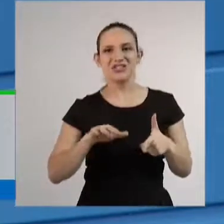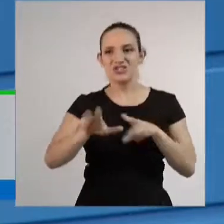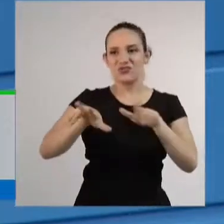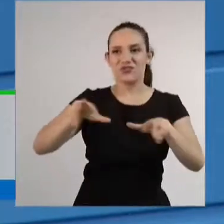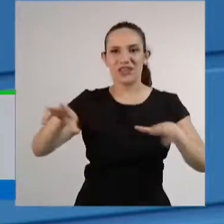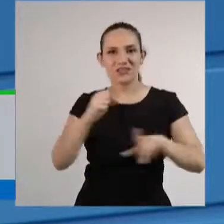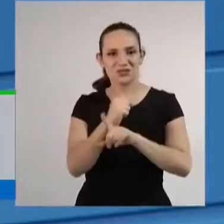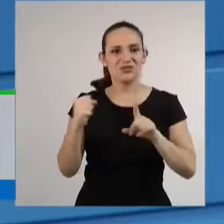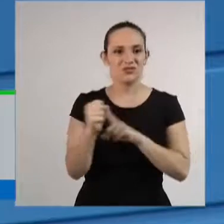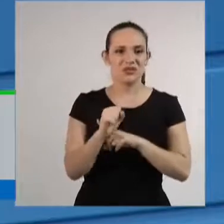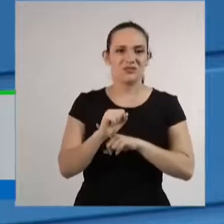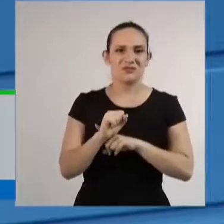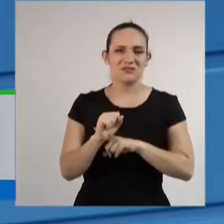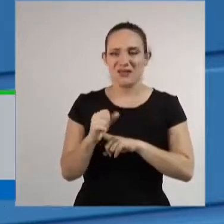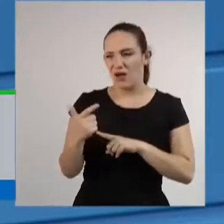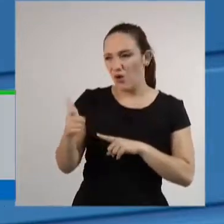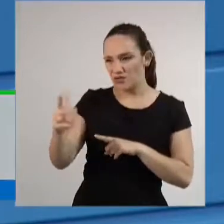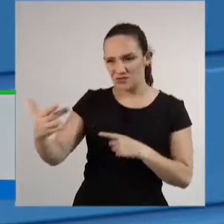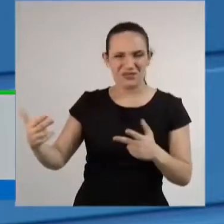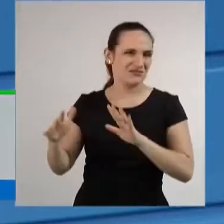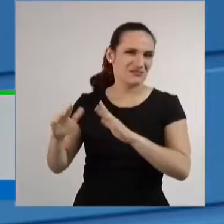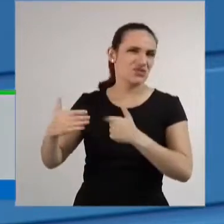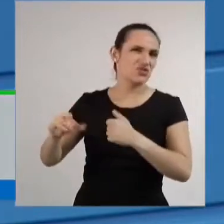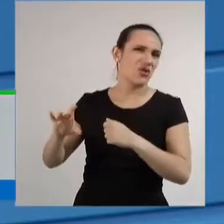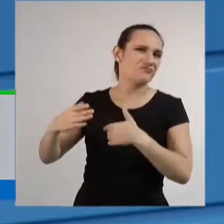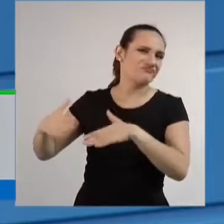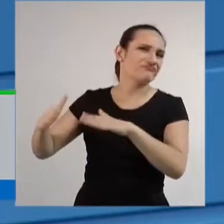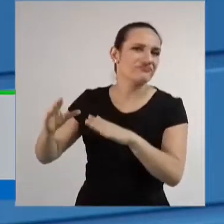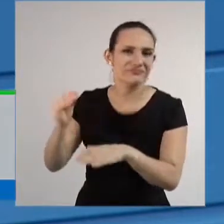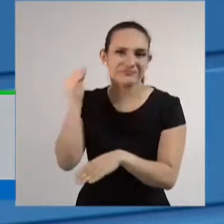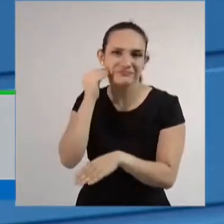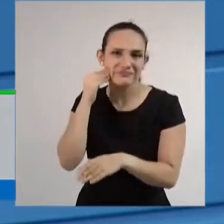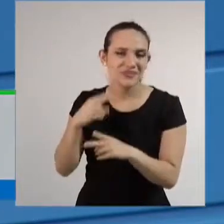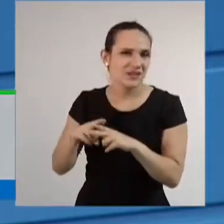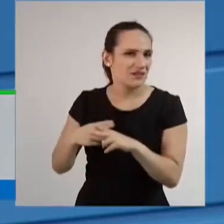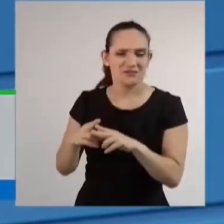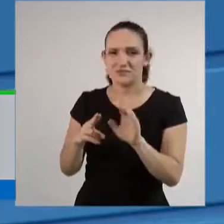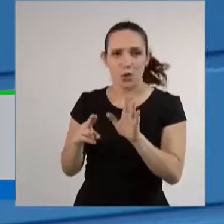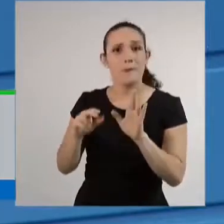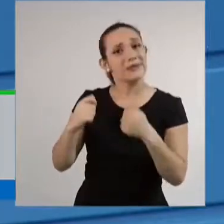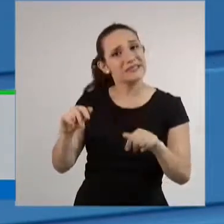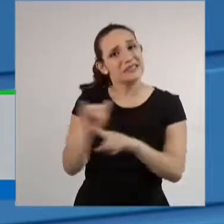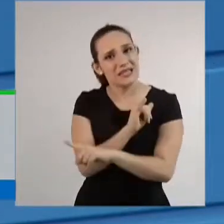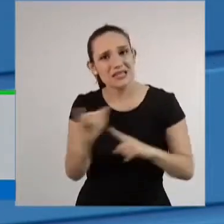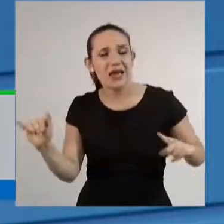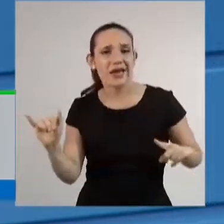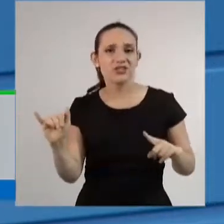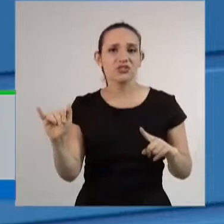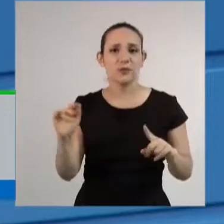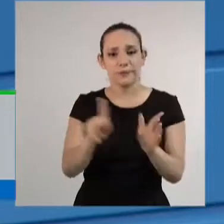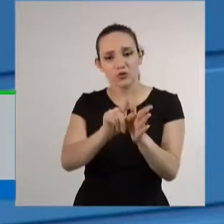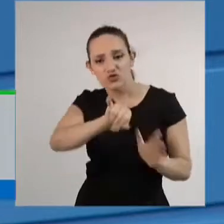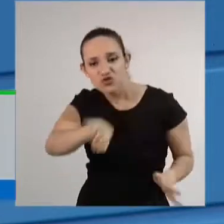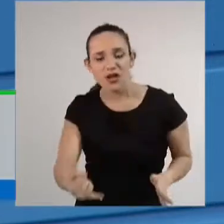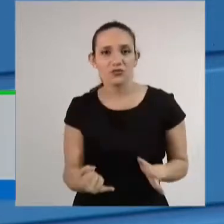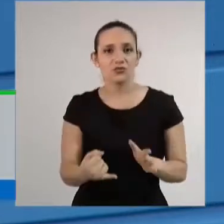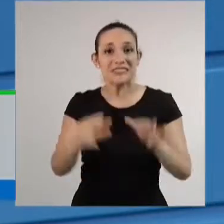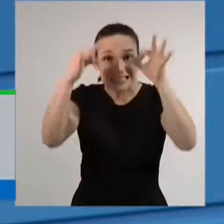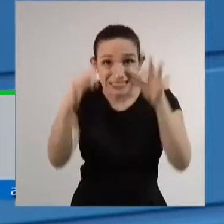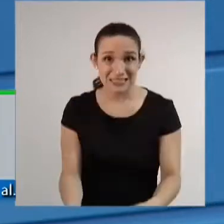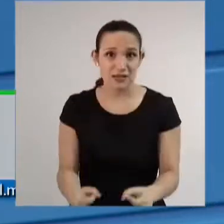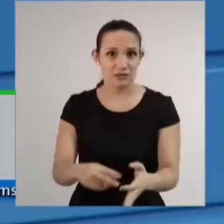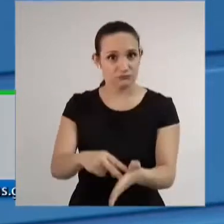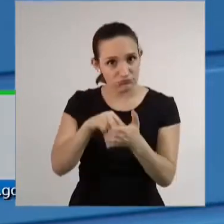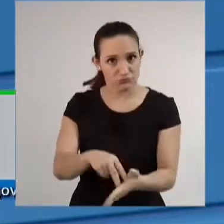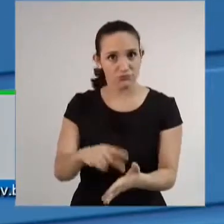é balela, é empurrar com a barriga. Nós precisamos, sim, de medidas, de projetos, de ações que sejam concretas, no